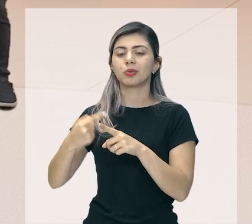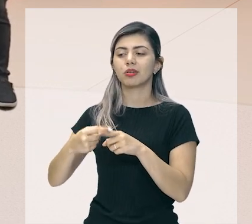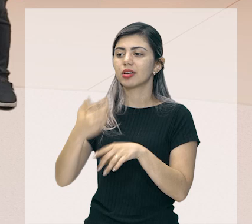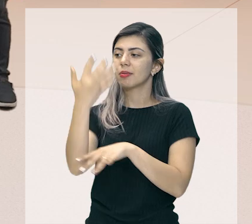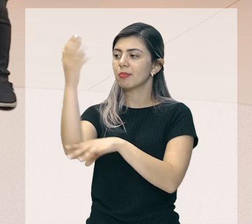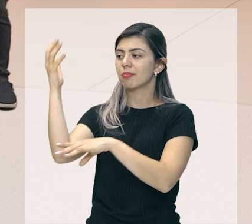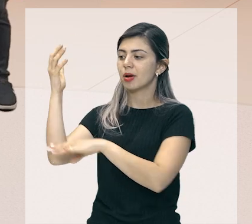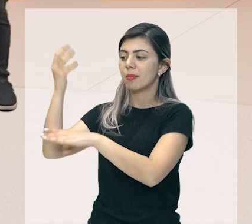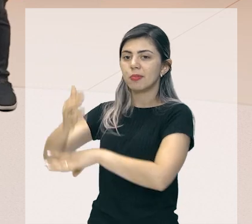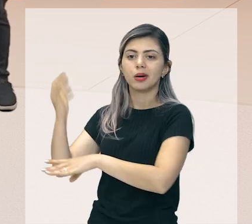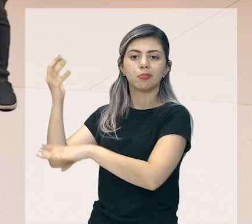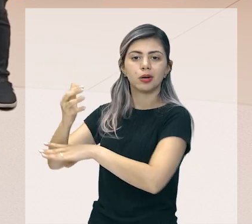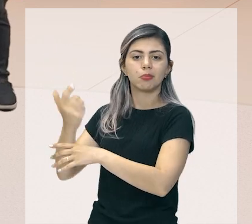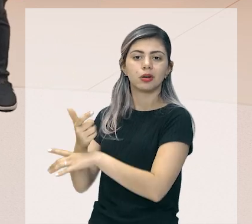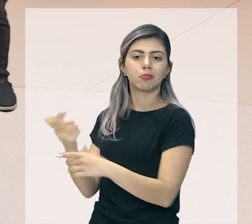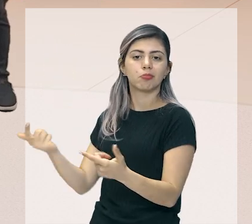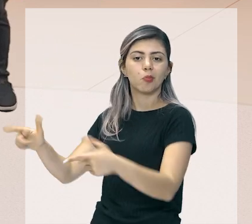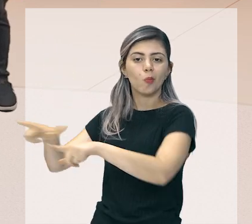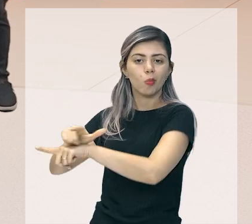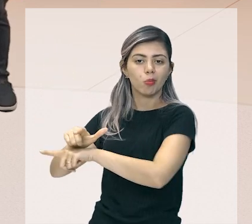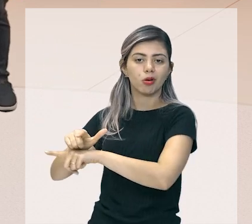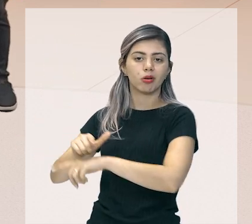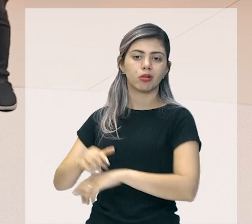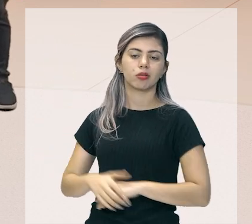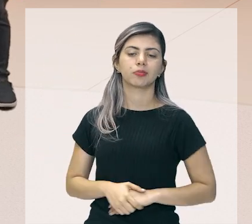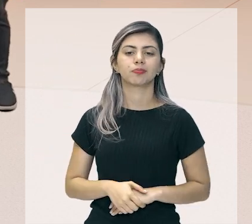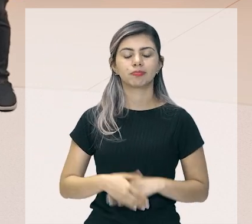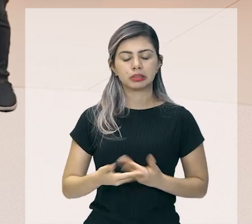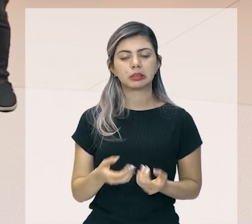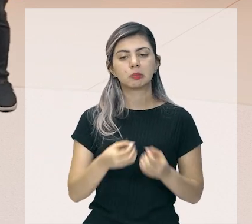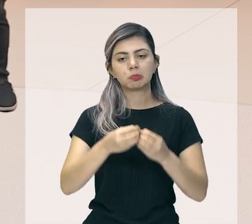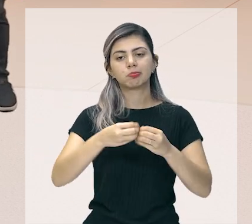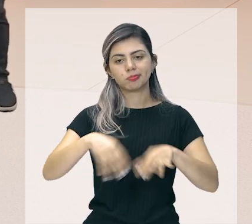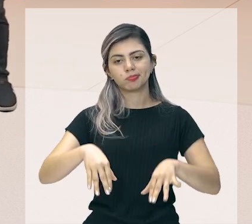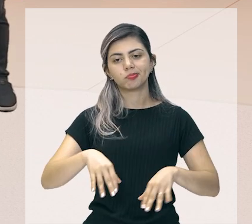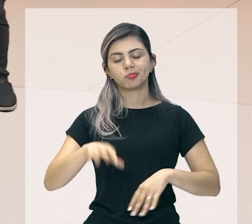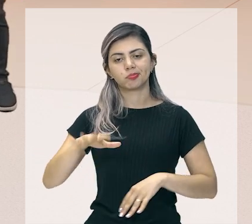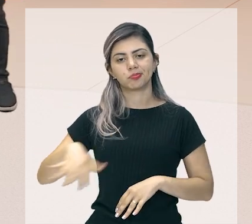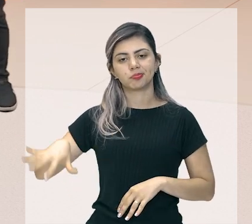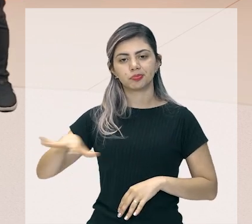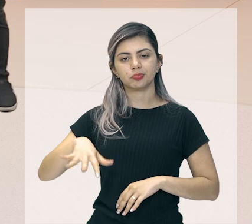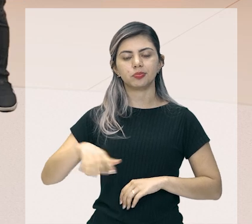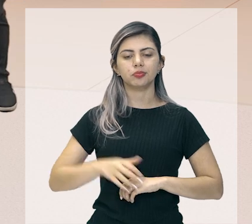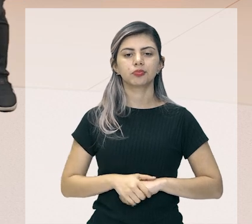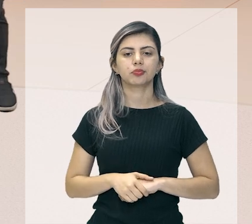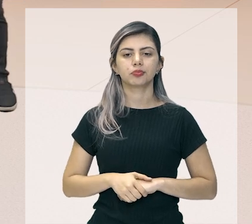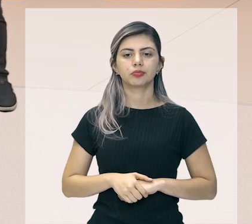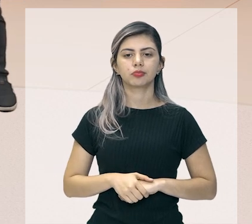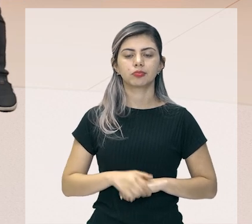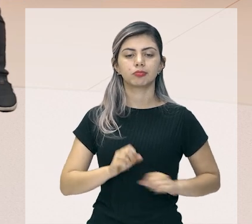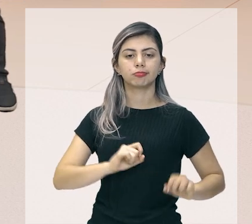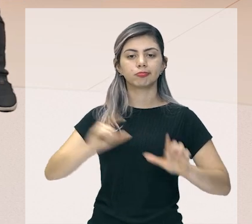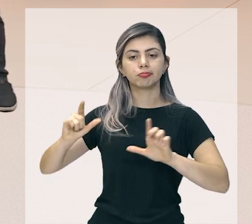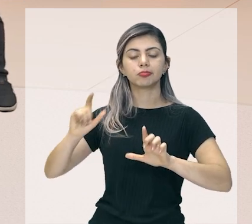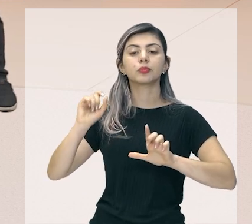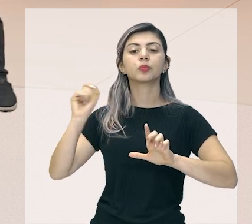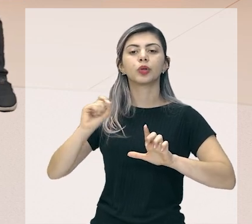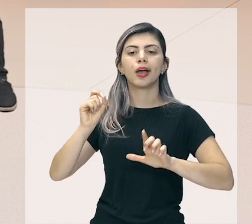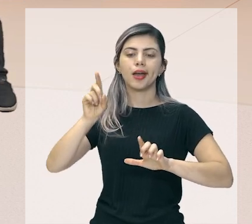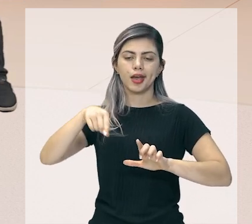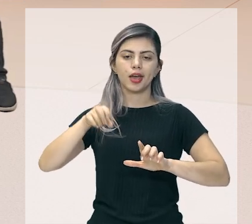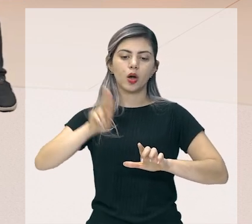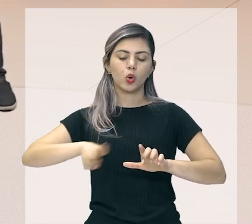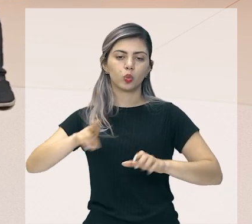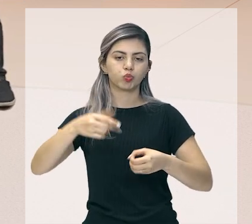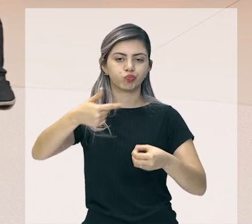não existem mais, né? Então, isso acaba prejudicando também as áreas dali, né? E por último, o último ícone aí, o uso de petróleo,